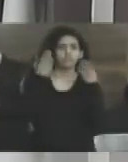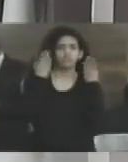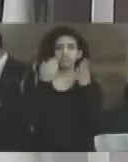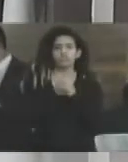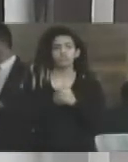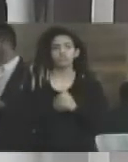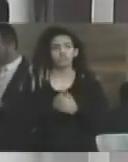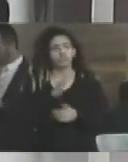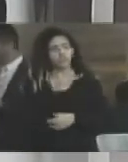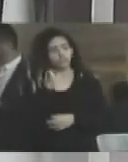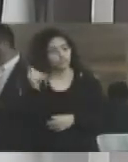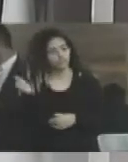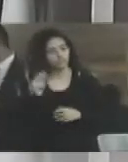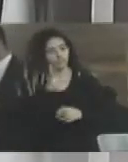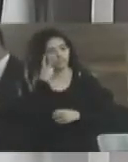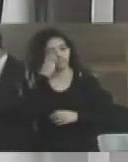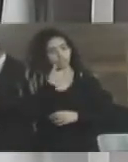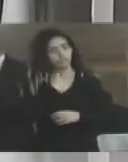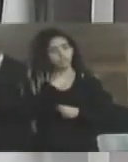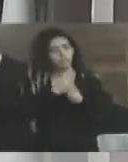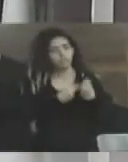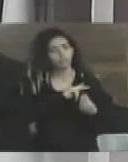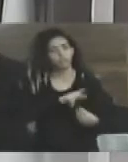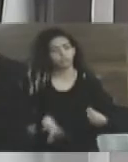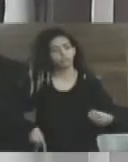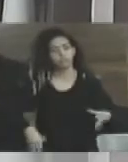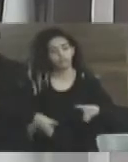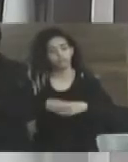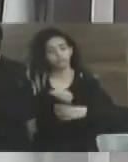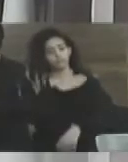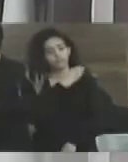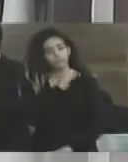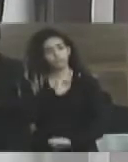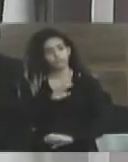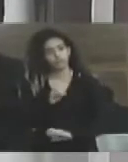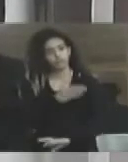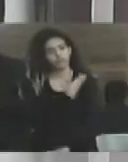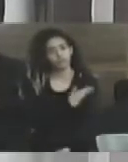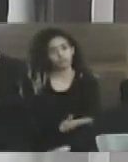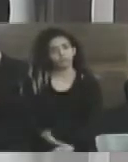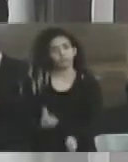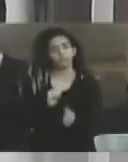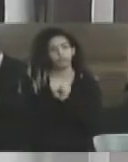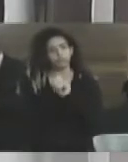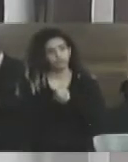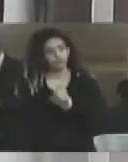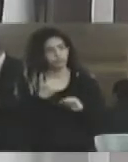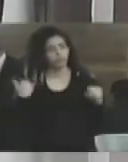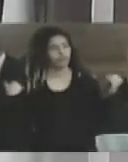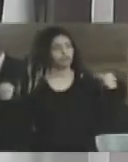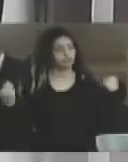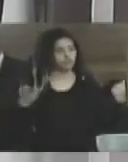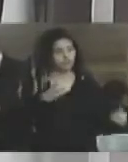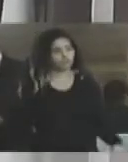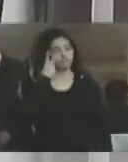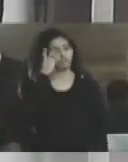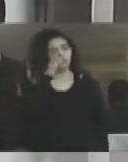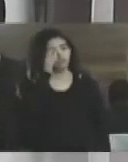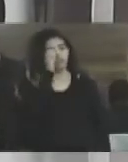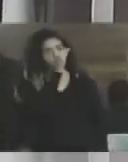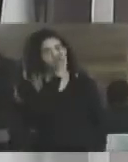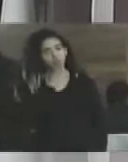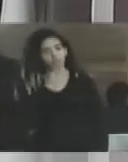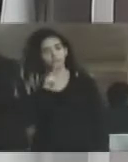essa casa para participar. Eu, como presidente da Comissão de Educação, Cultura, Esporte e Lazer, Tite como vice, o Eli como membro, os